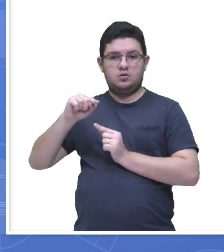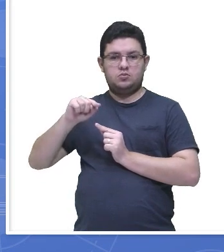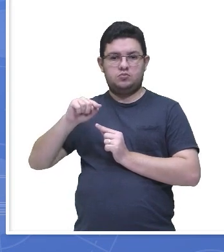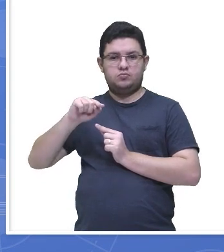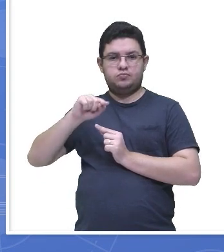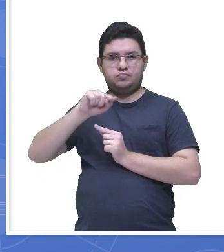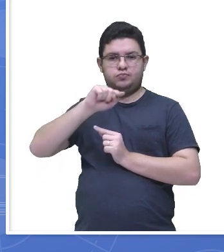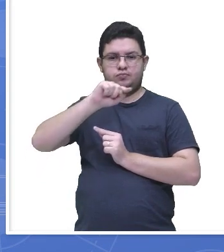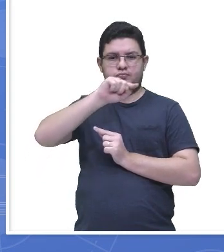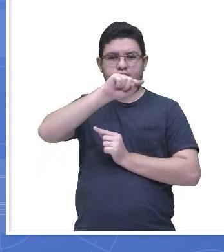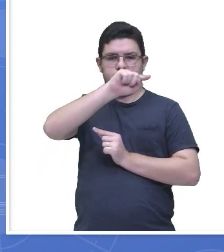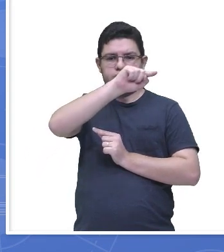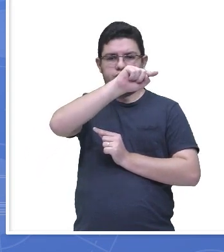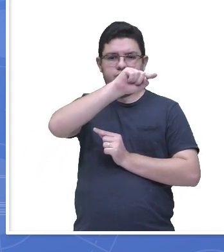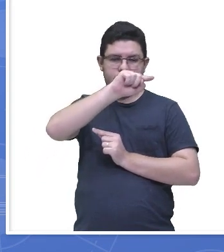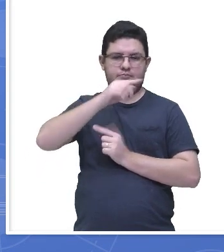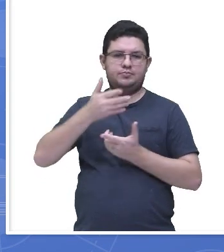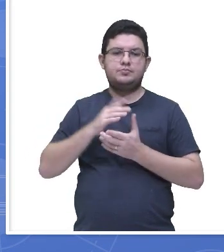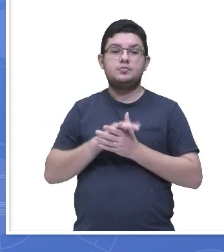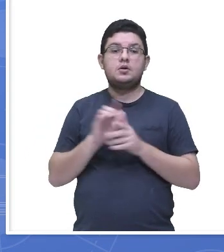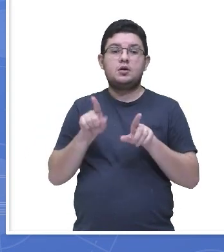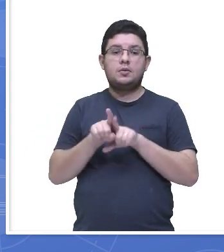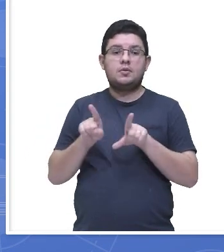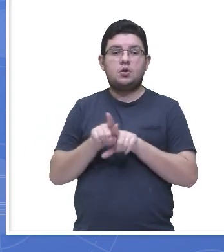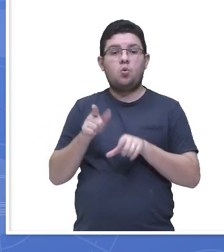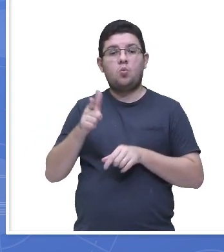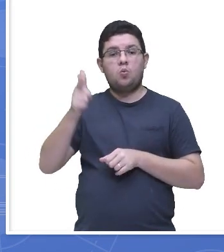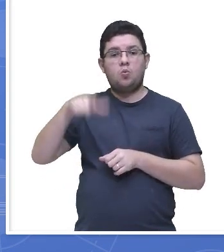a função decrescente.